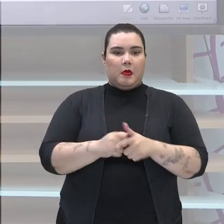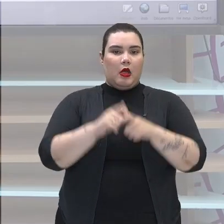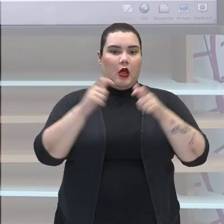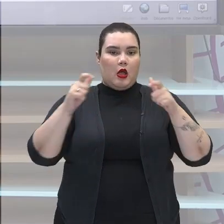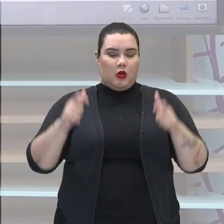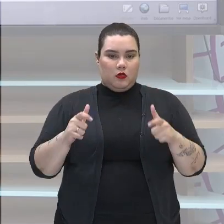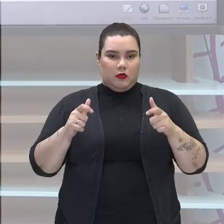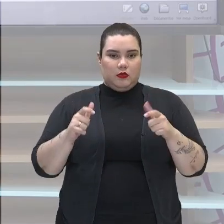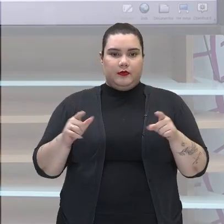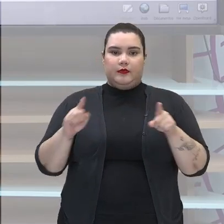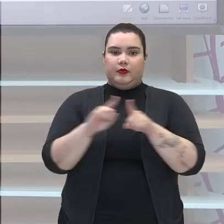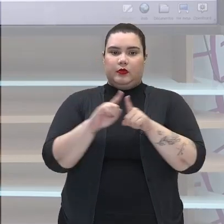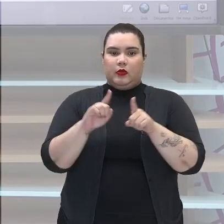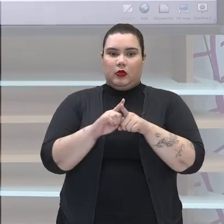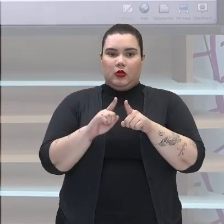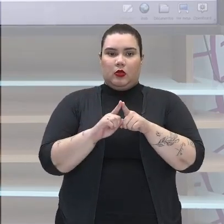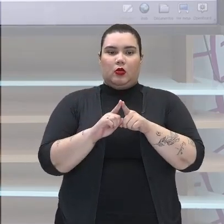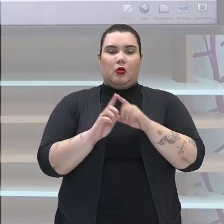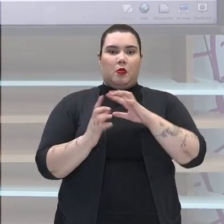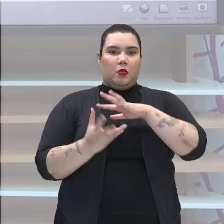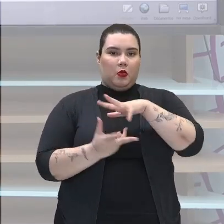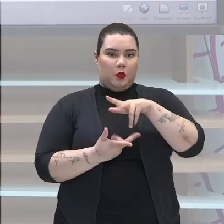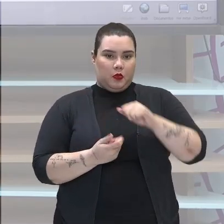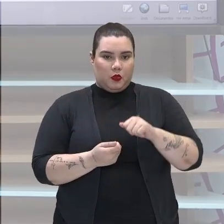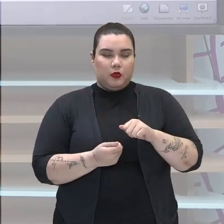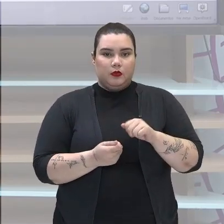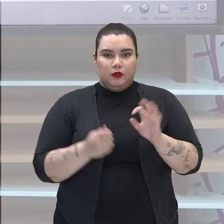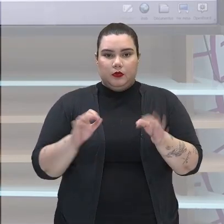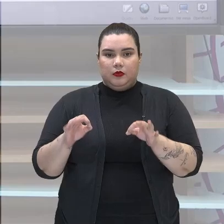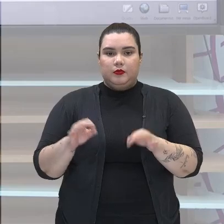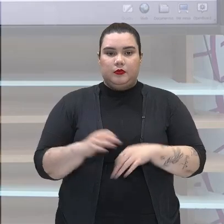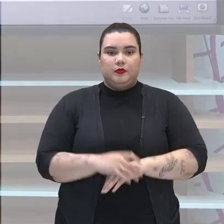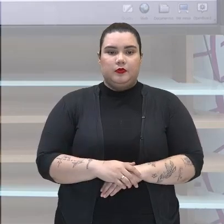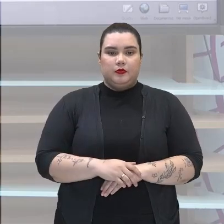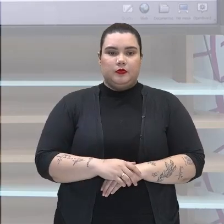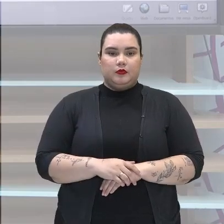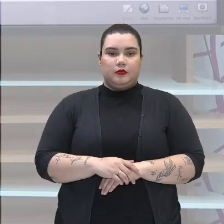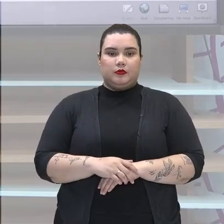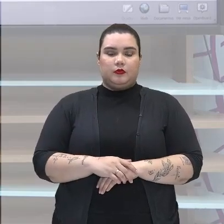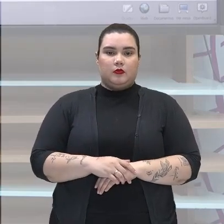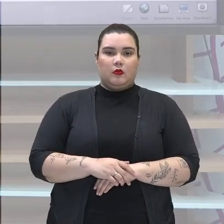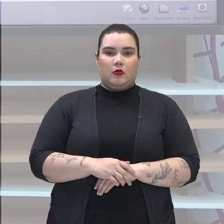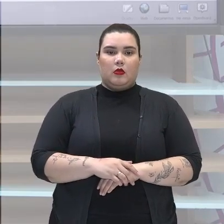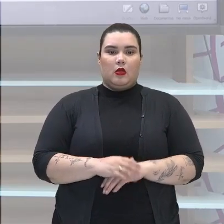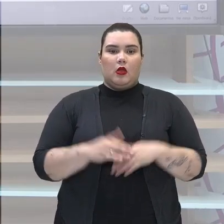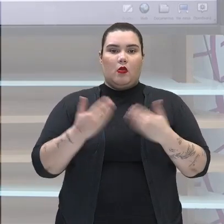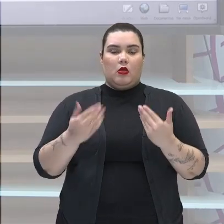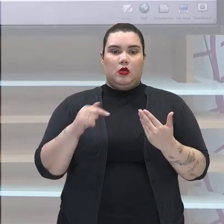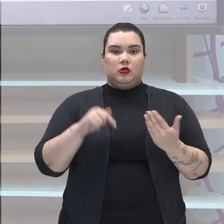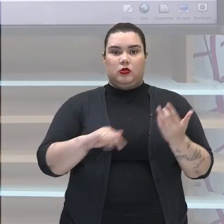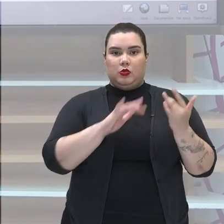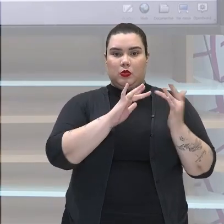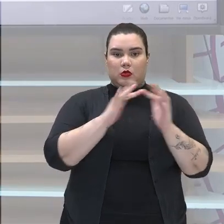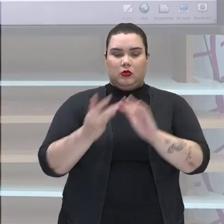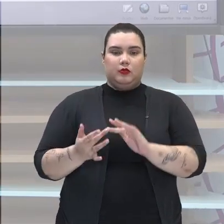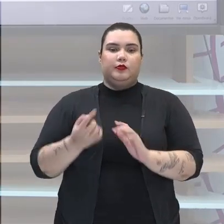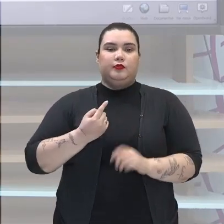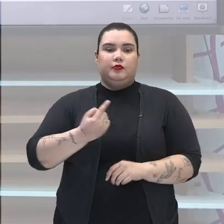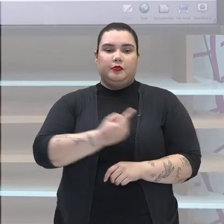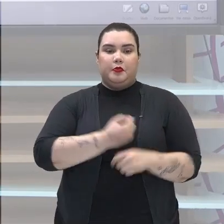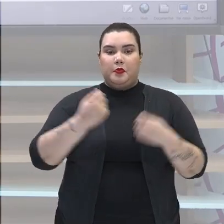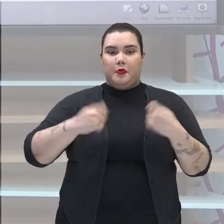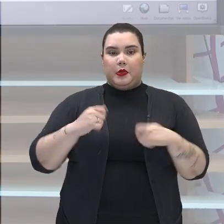de grande nação do mundo, né? Então, é dentro desse contexto que nós